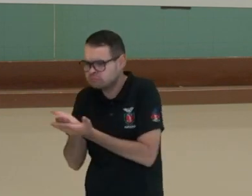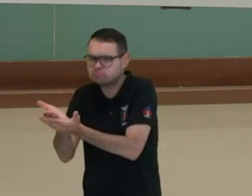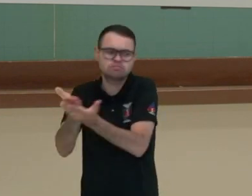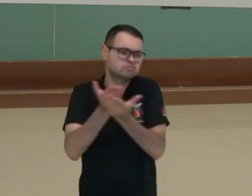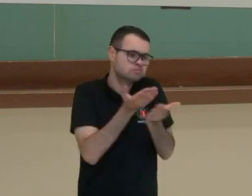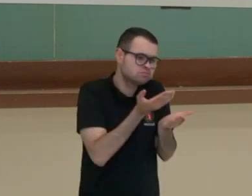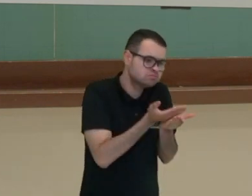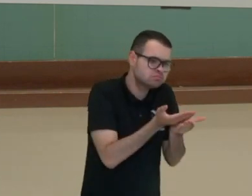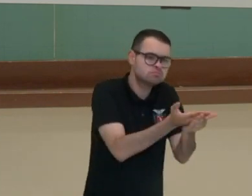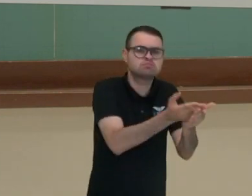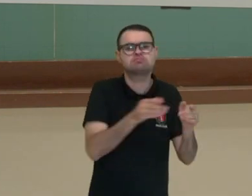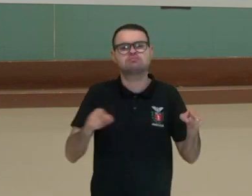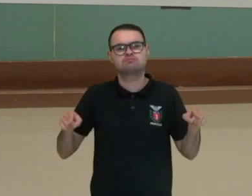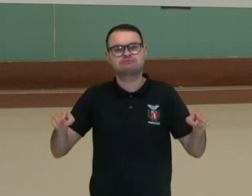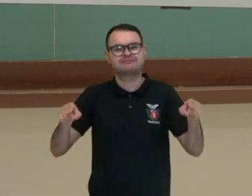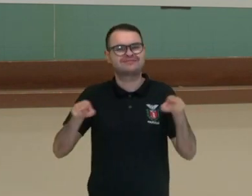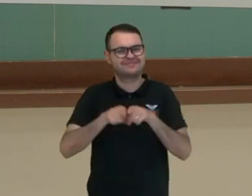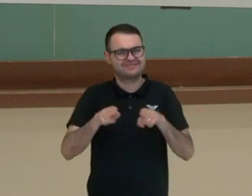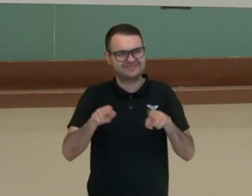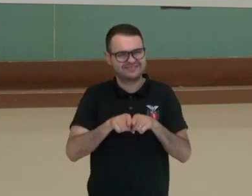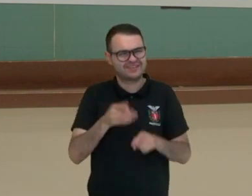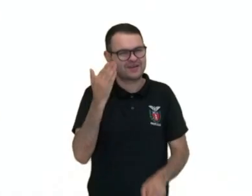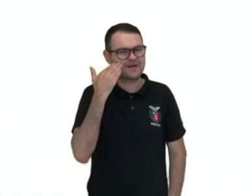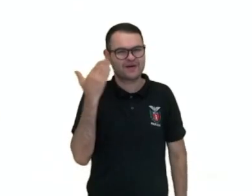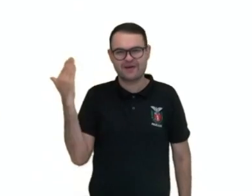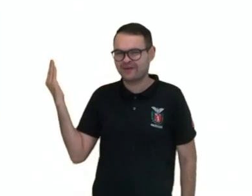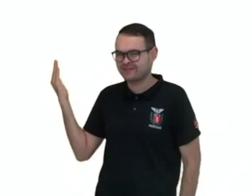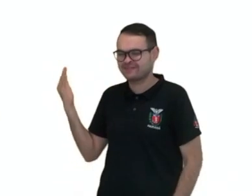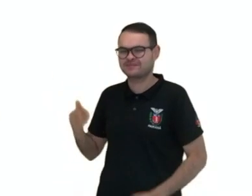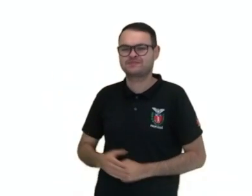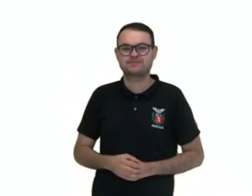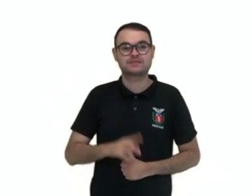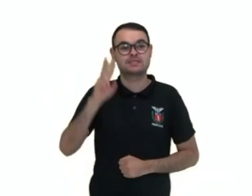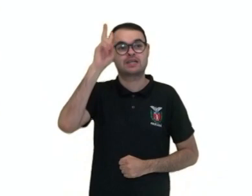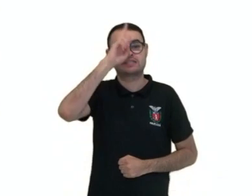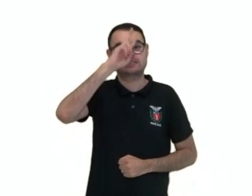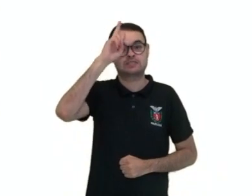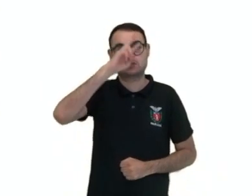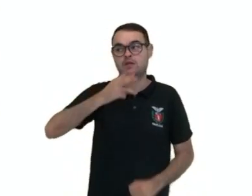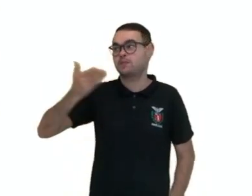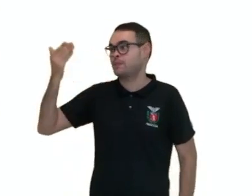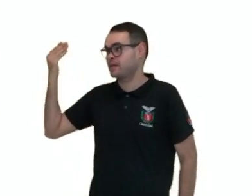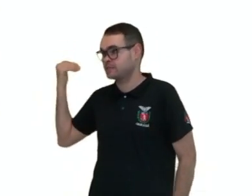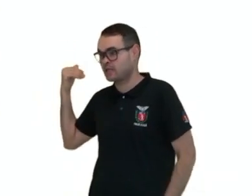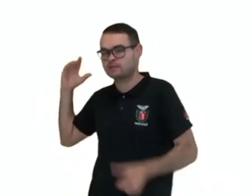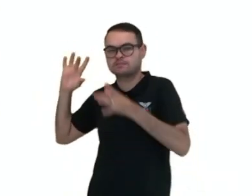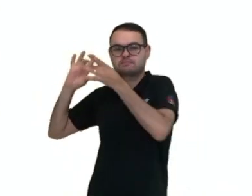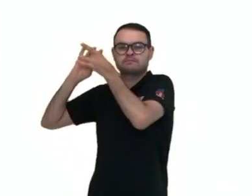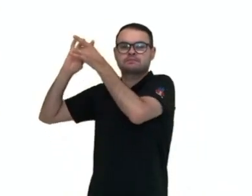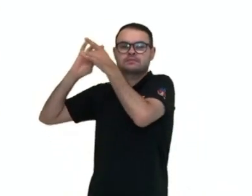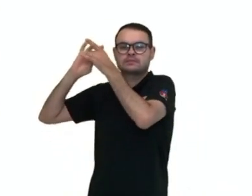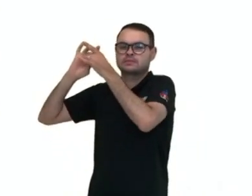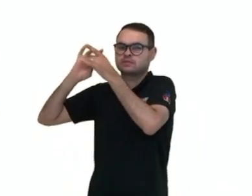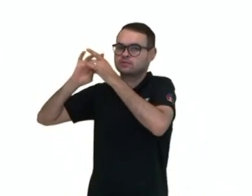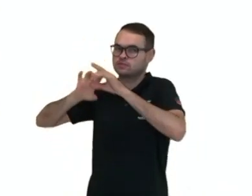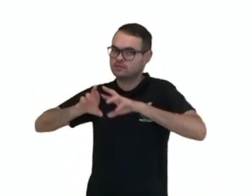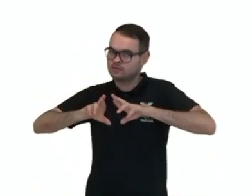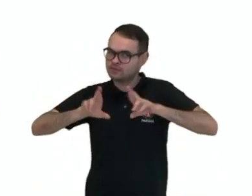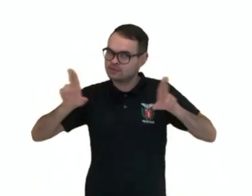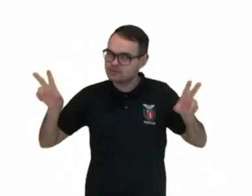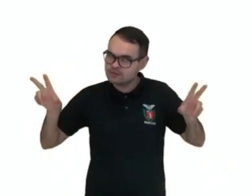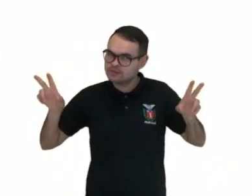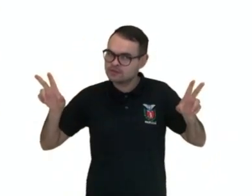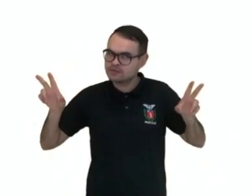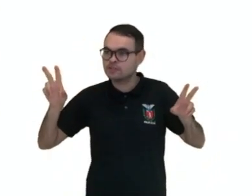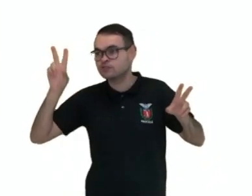esses aspectos também, né, pessoal? Olha só, história e passado são conceitos diferentes. Se liga